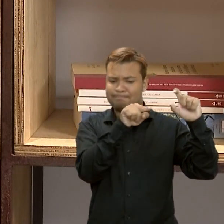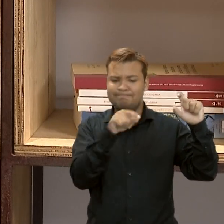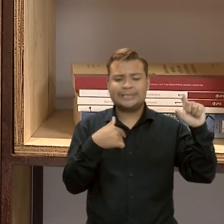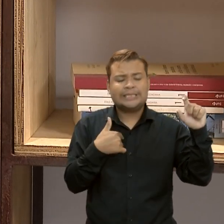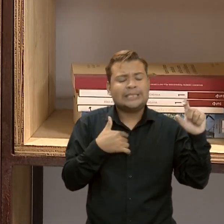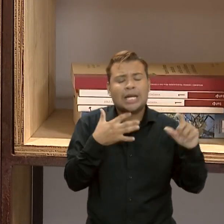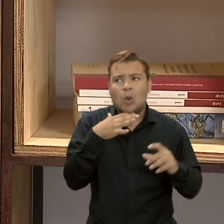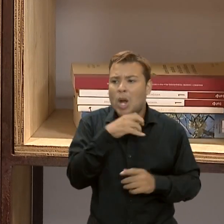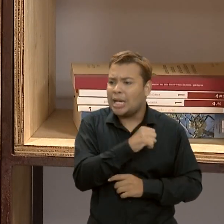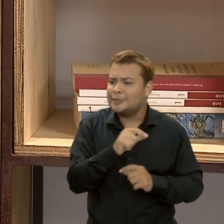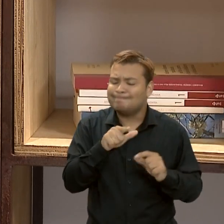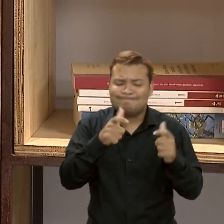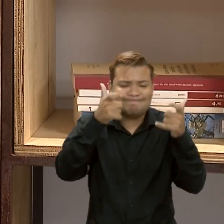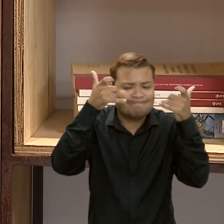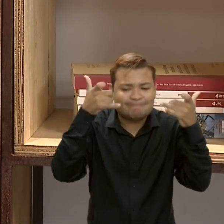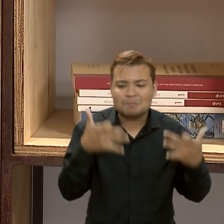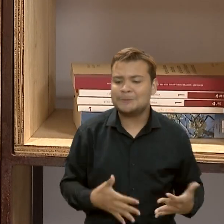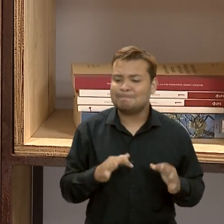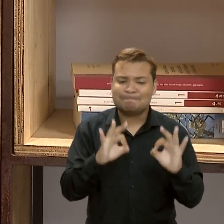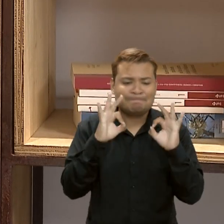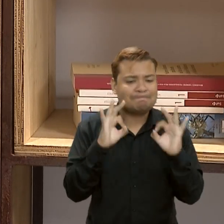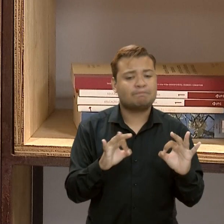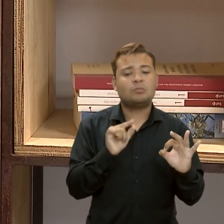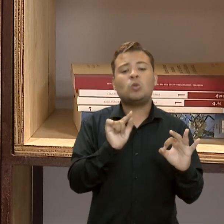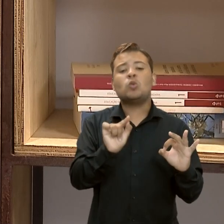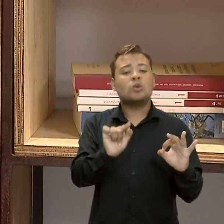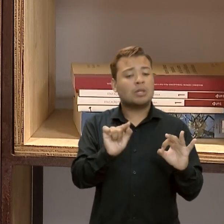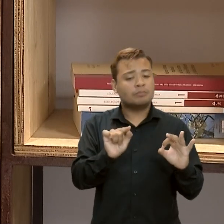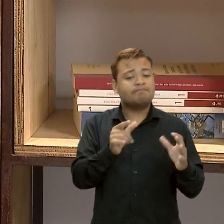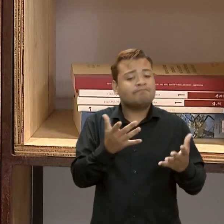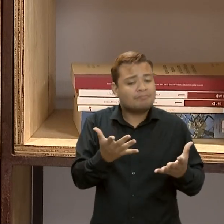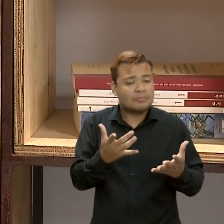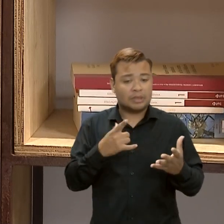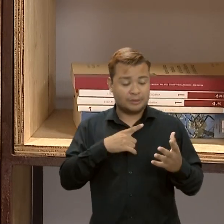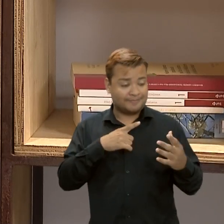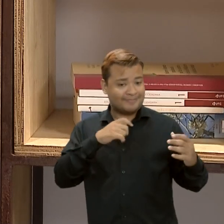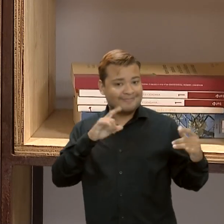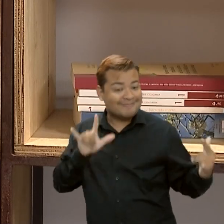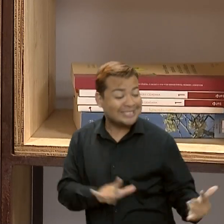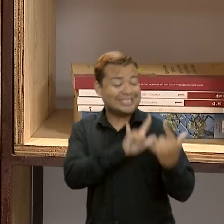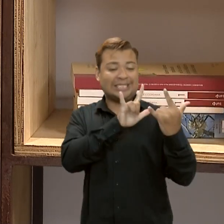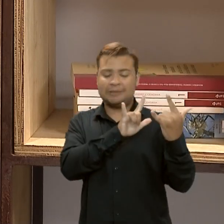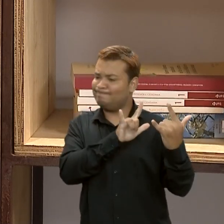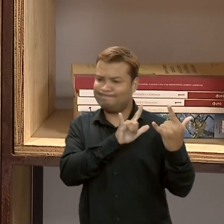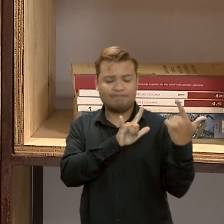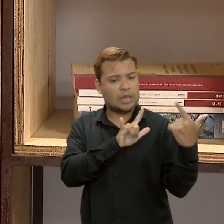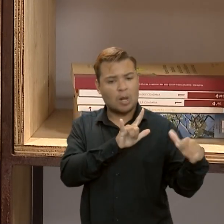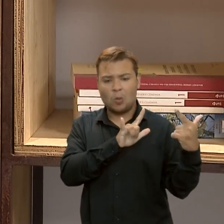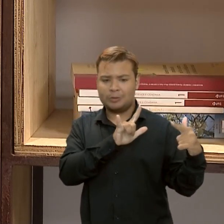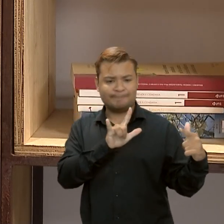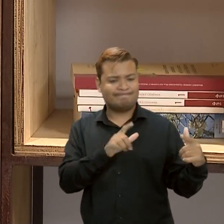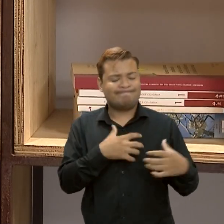acho que ela fala muito bem sobre como a dor de não ter um amor, de não ter esse